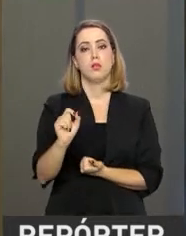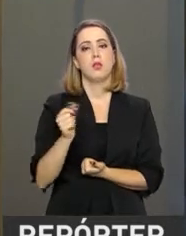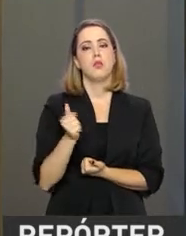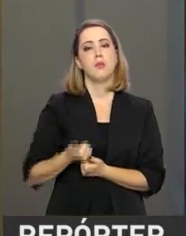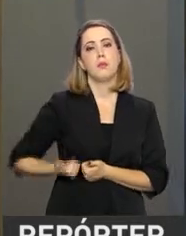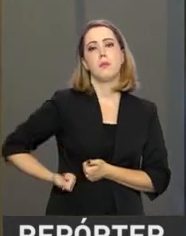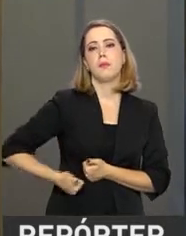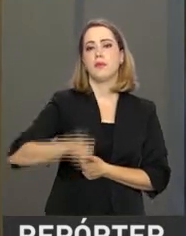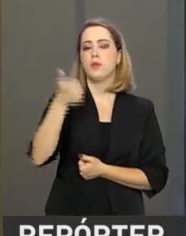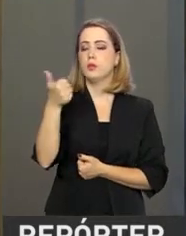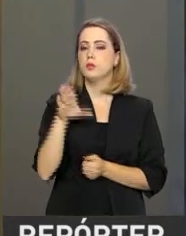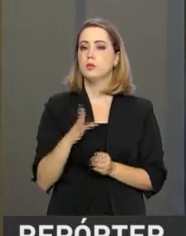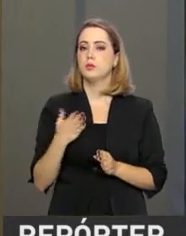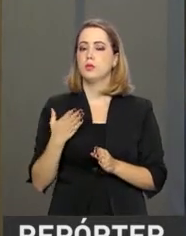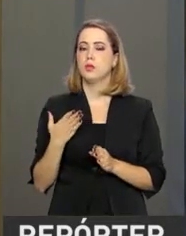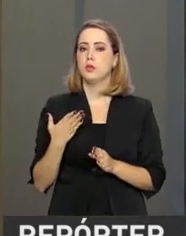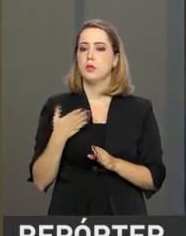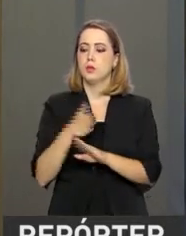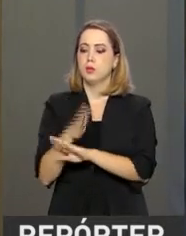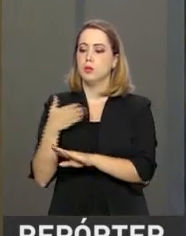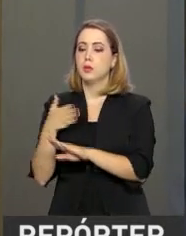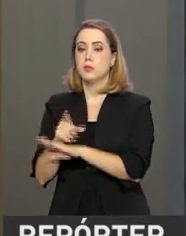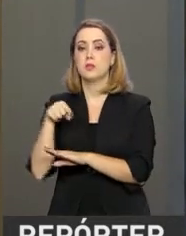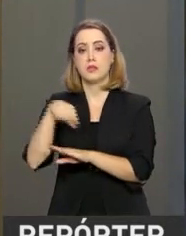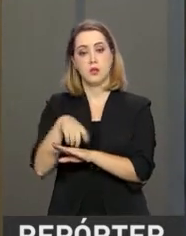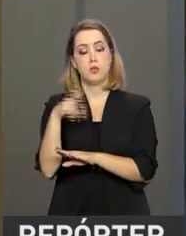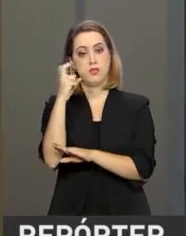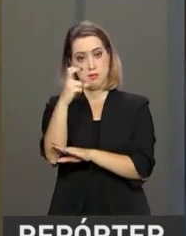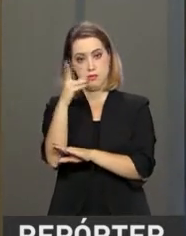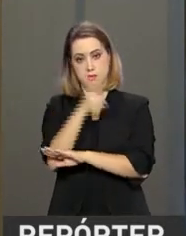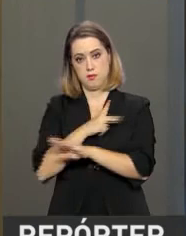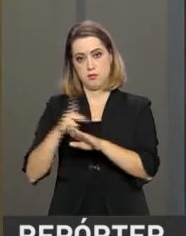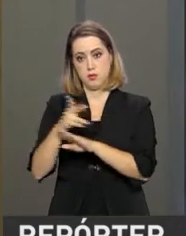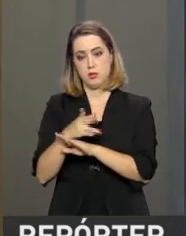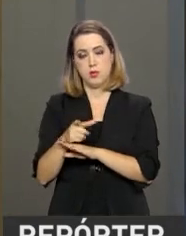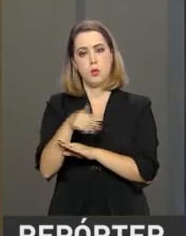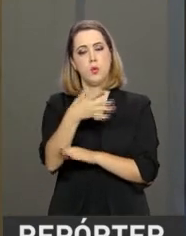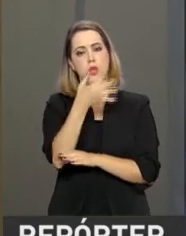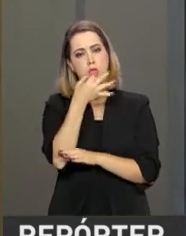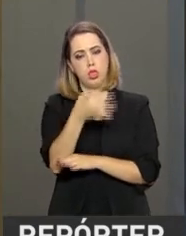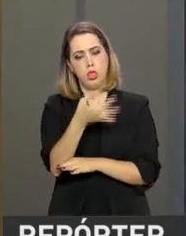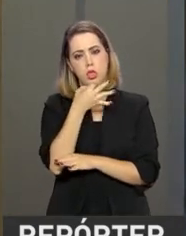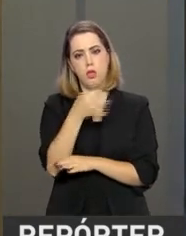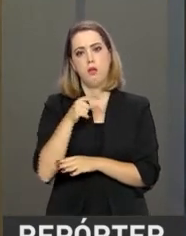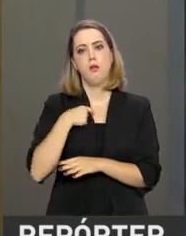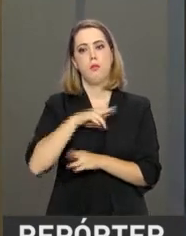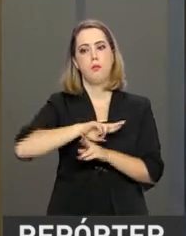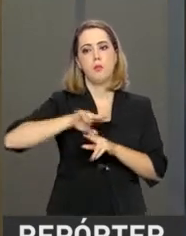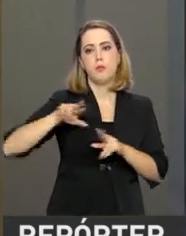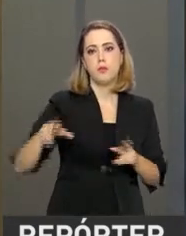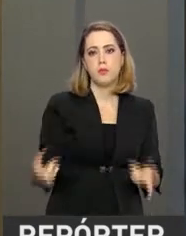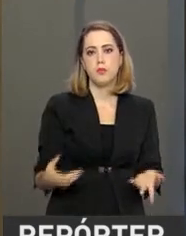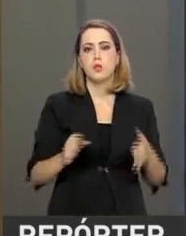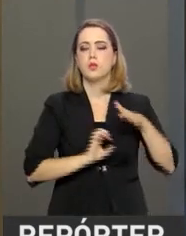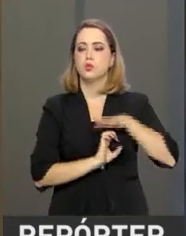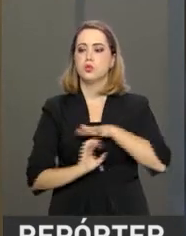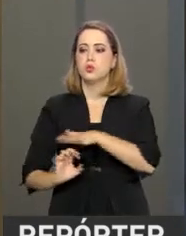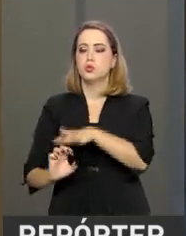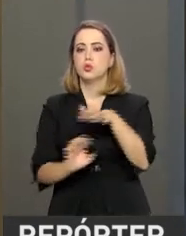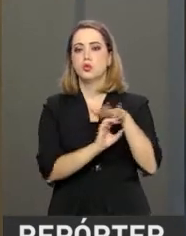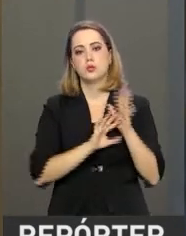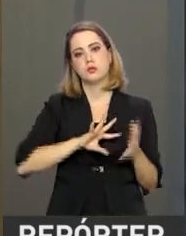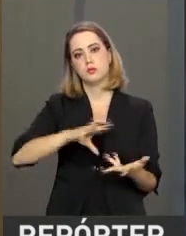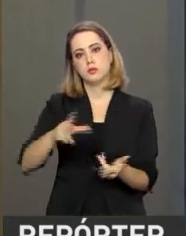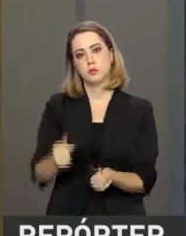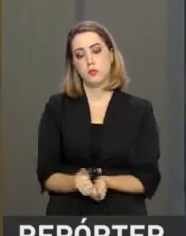a participação desses países no processo decisório das agências multilaterais o que se